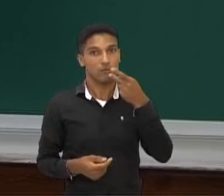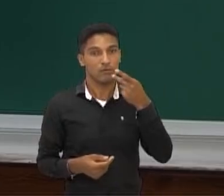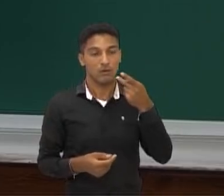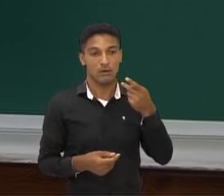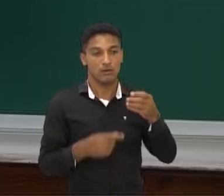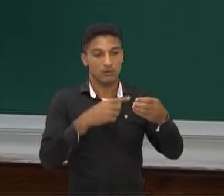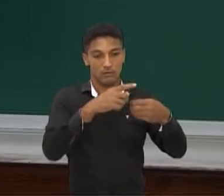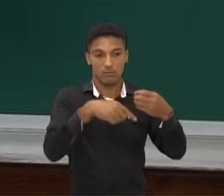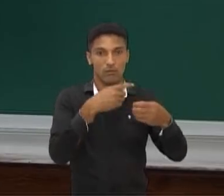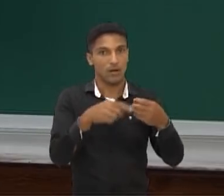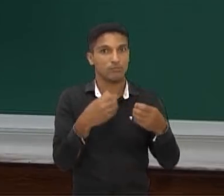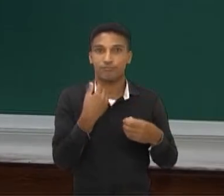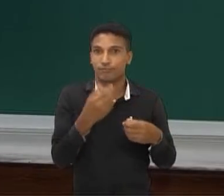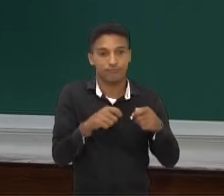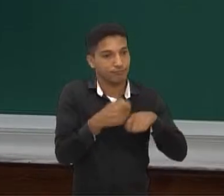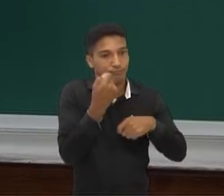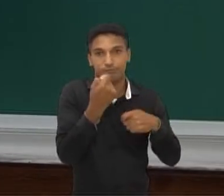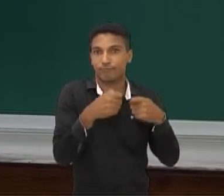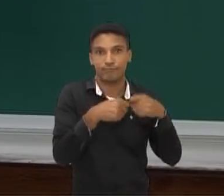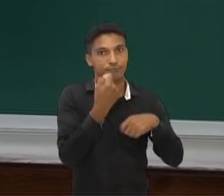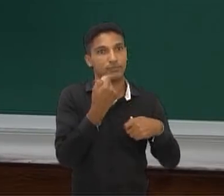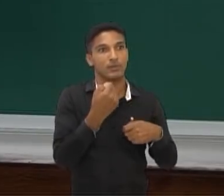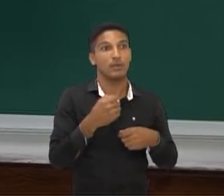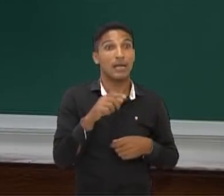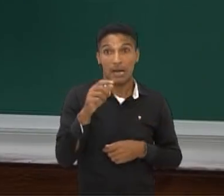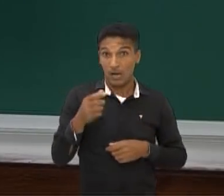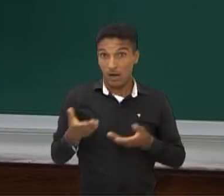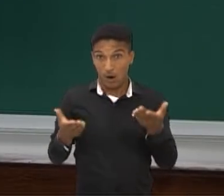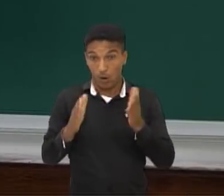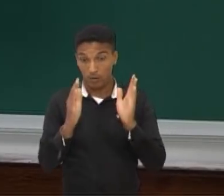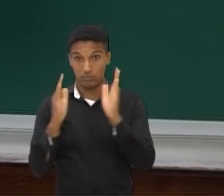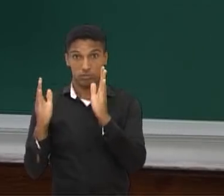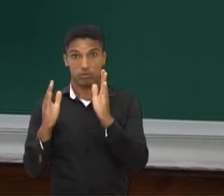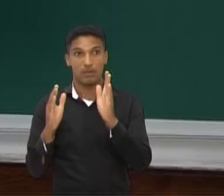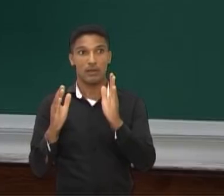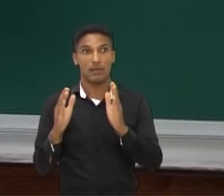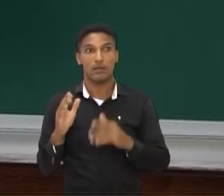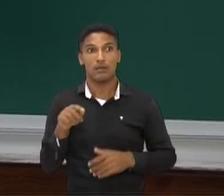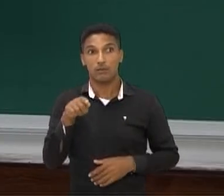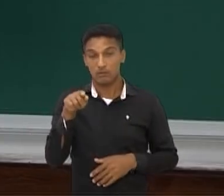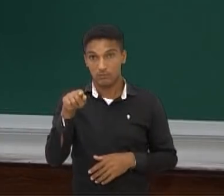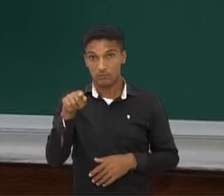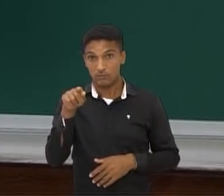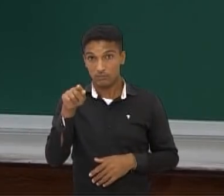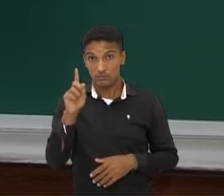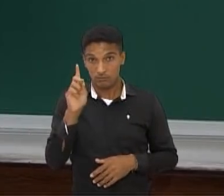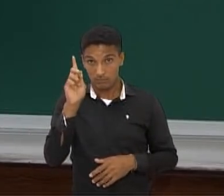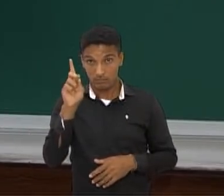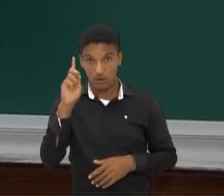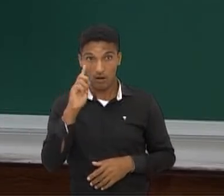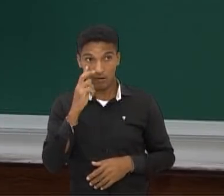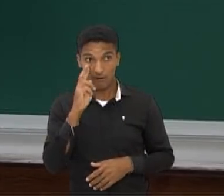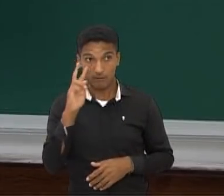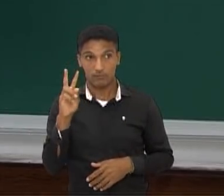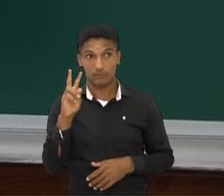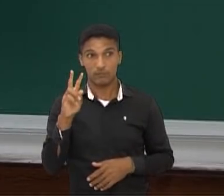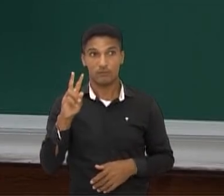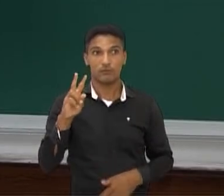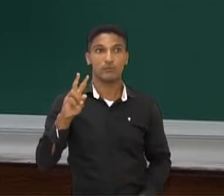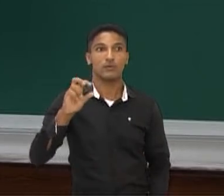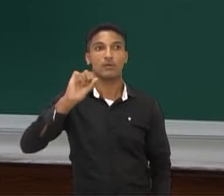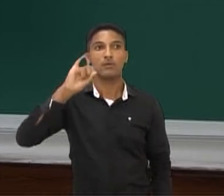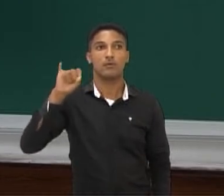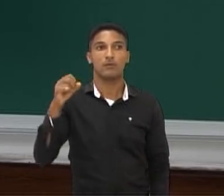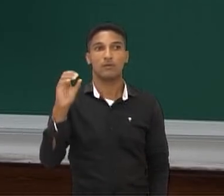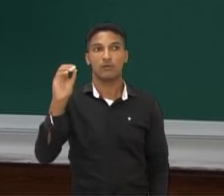este cientista, ele conseguiu arrancar um elétron do átomo. Ou seja, o átomo deixa